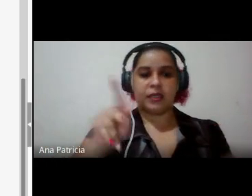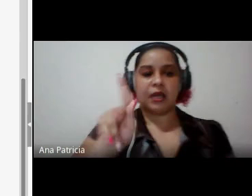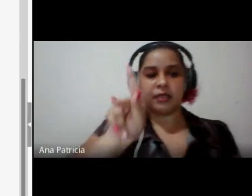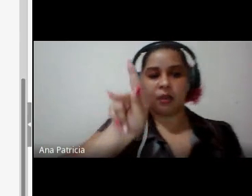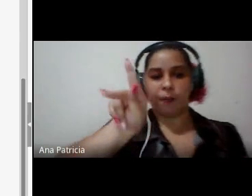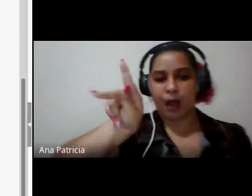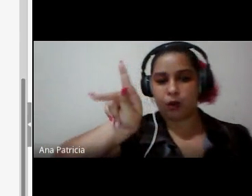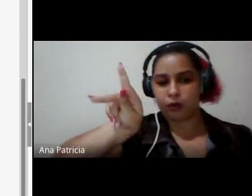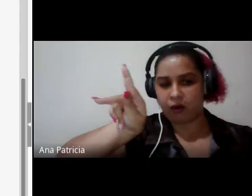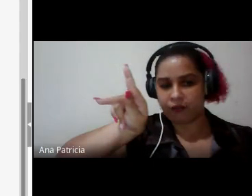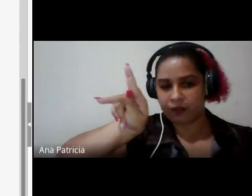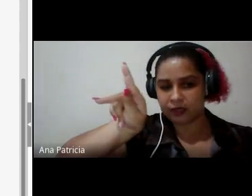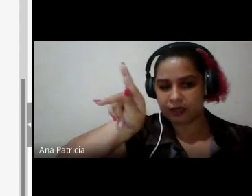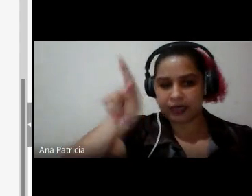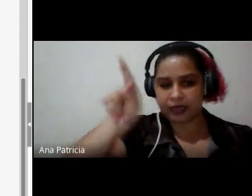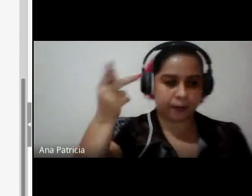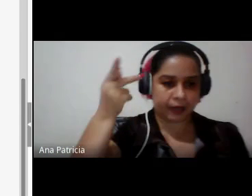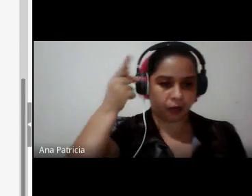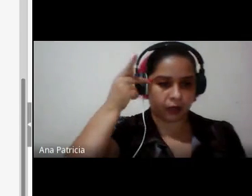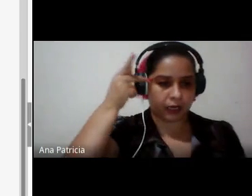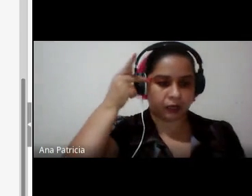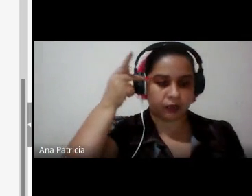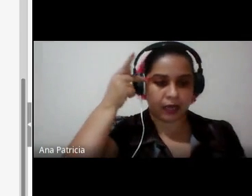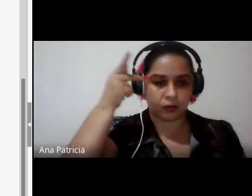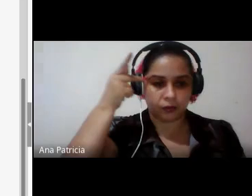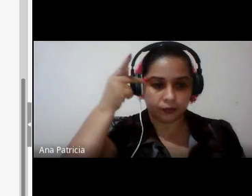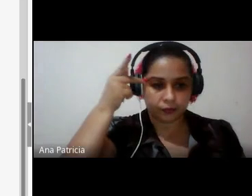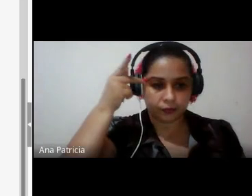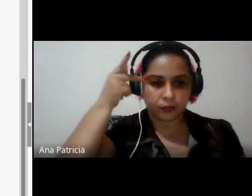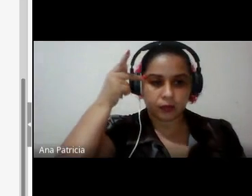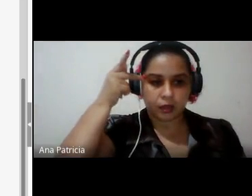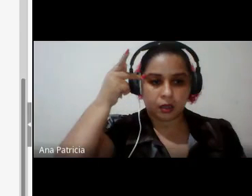como sinal de São Paulo, que é a configuração da letra P, tocando aqui do lado.